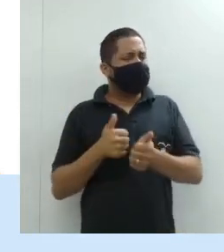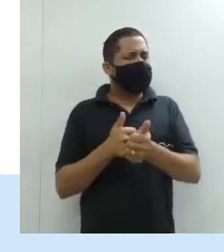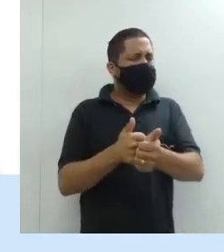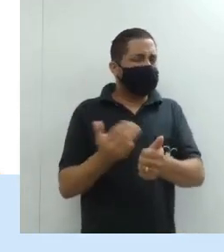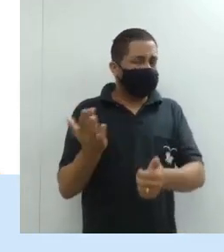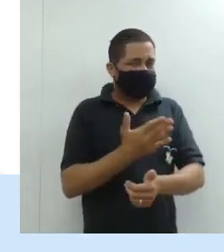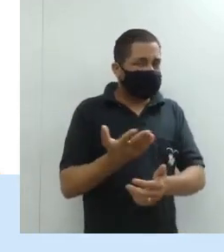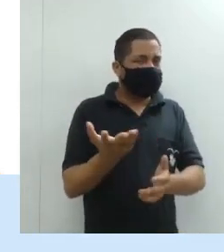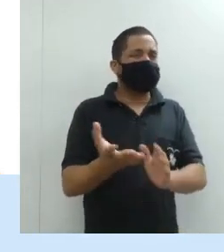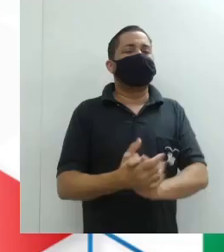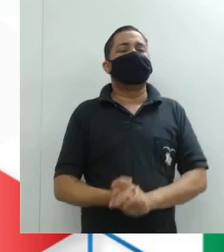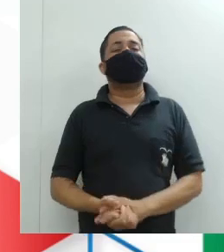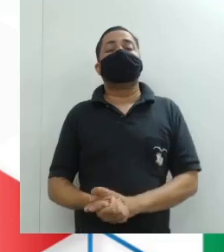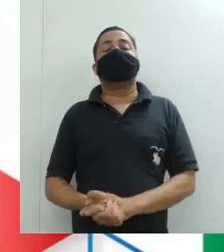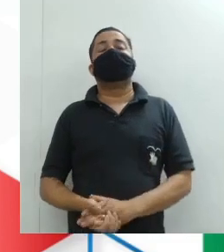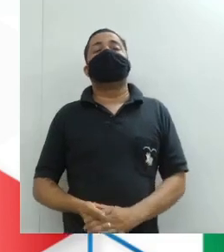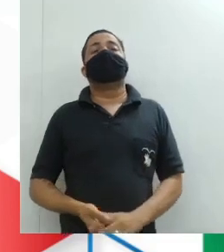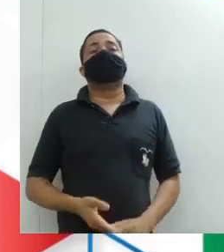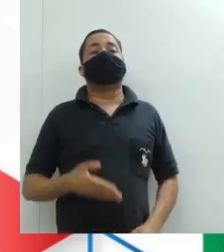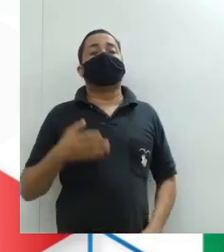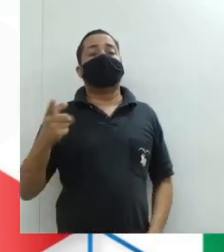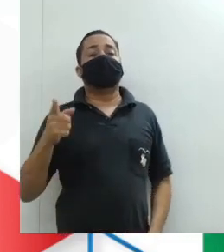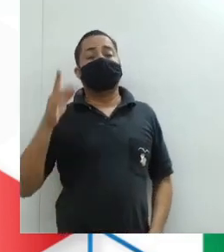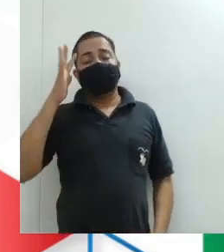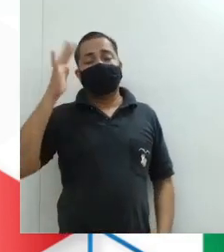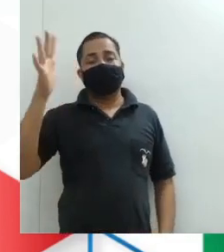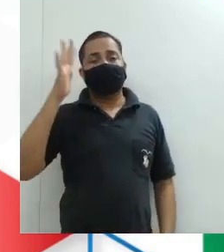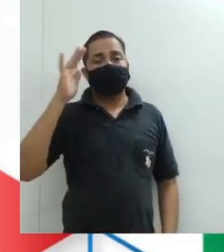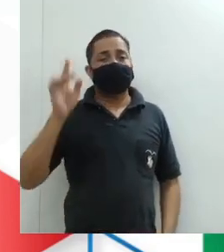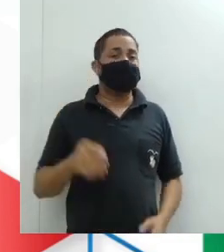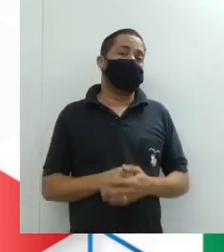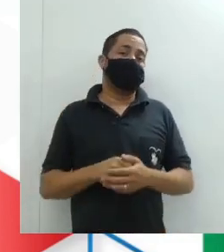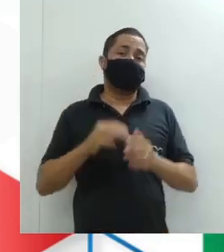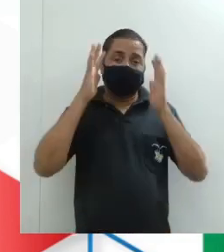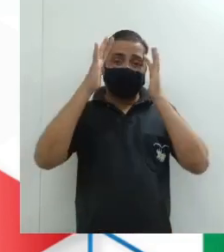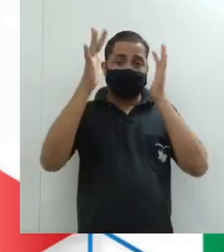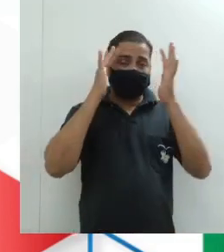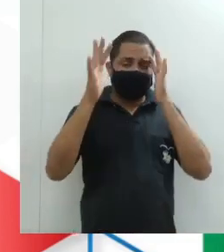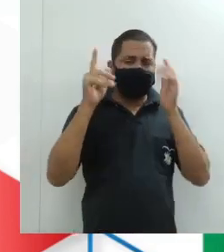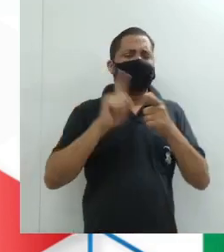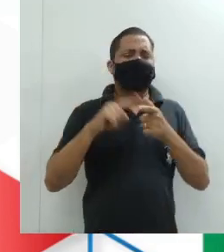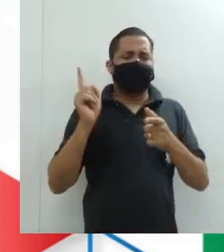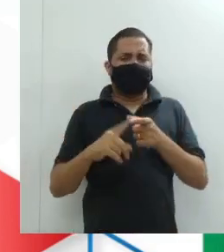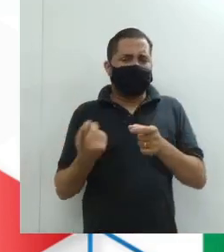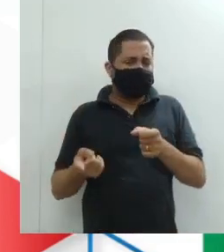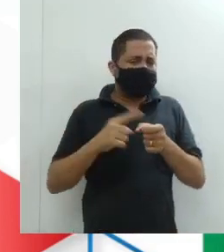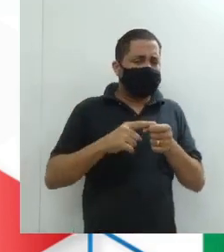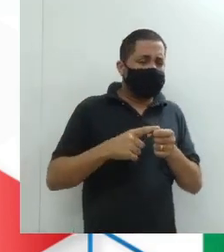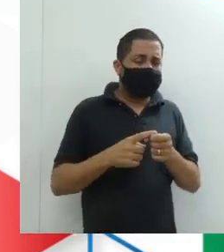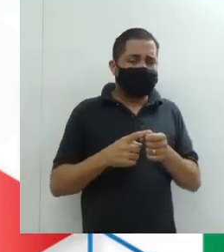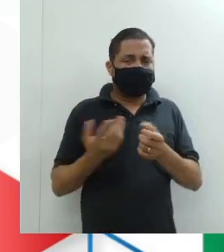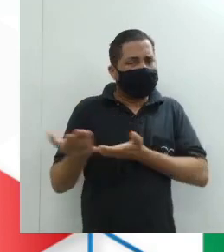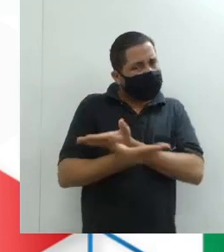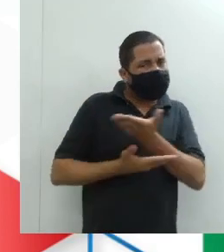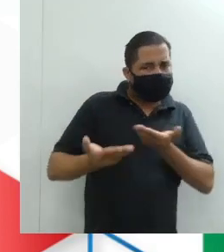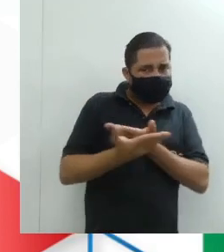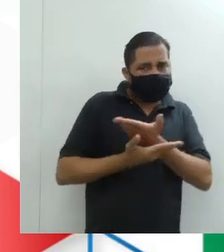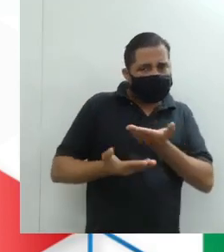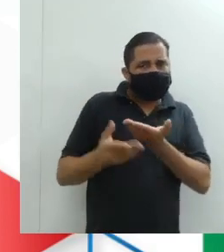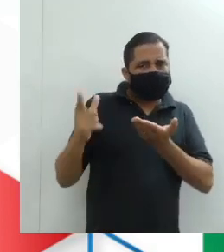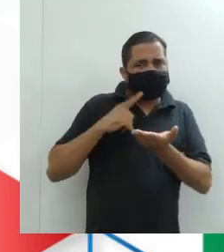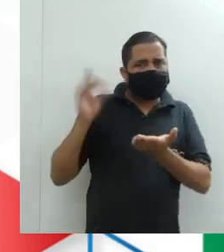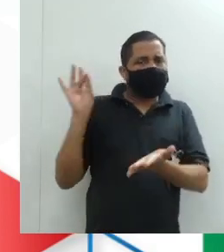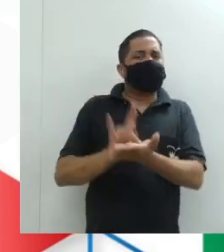comigo. A reflexão filosófica também se volta para essas relações que mantemos com a